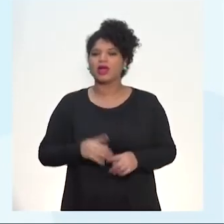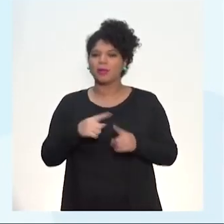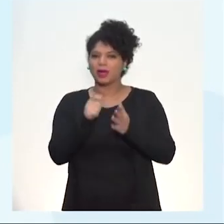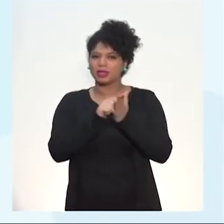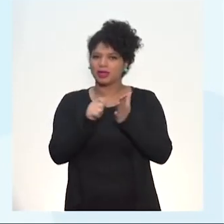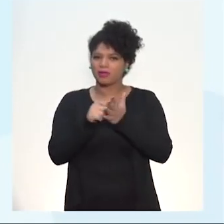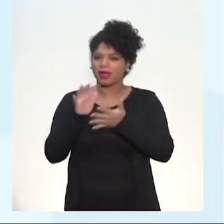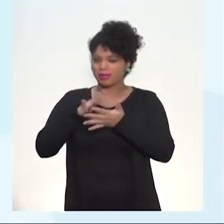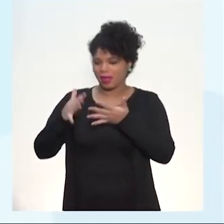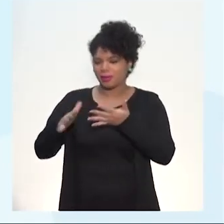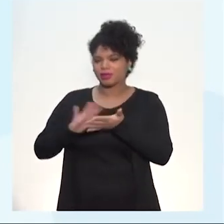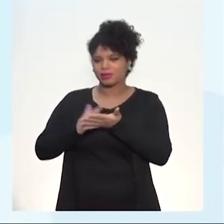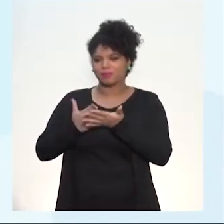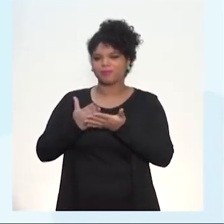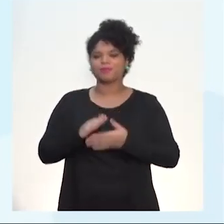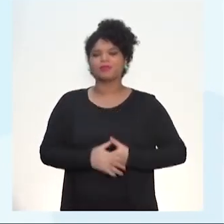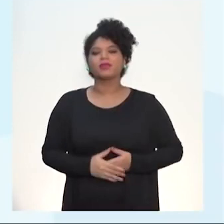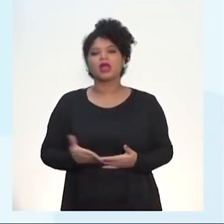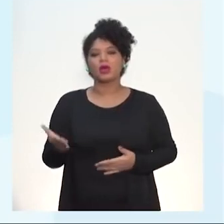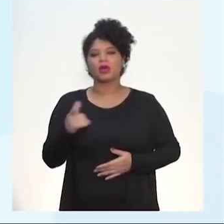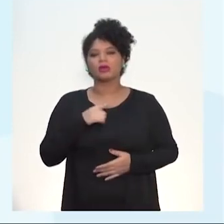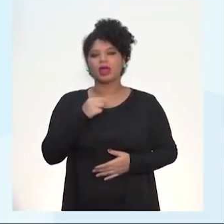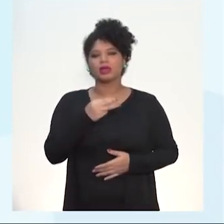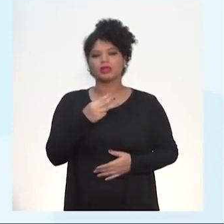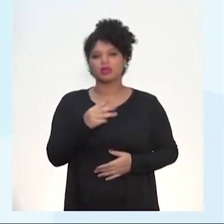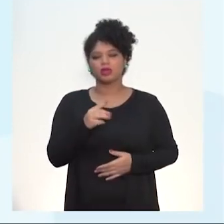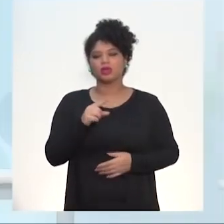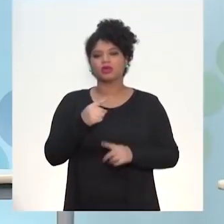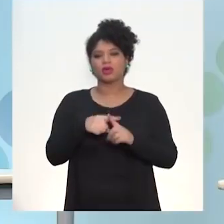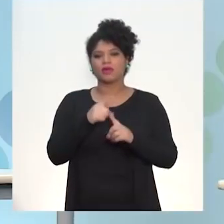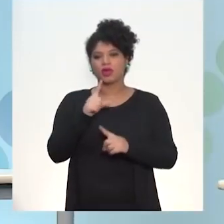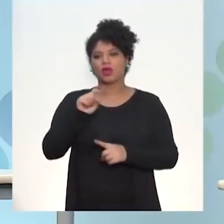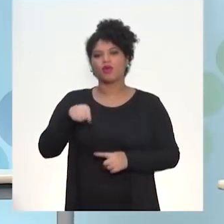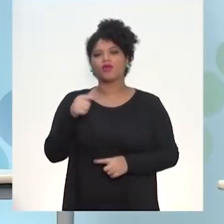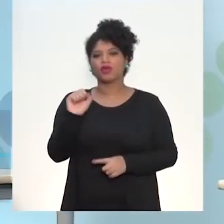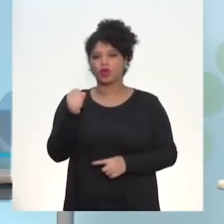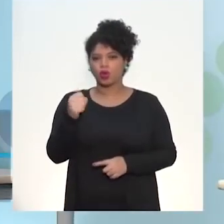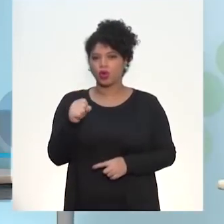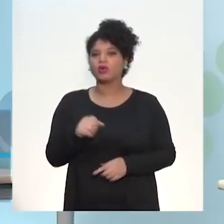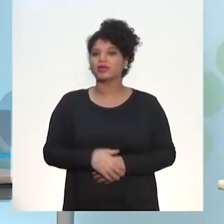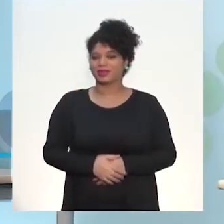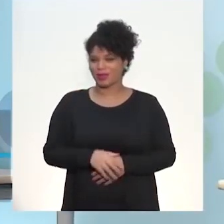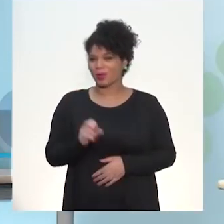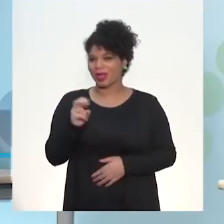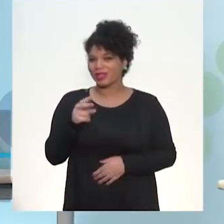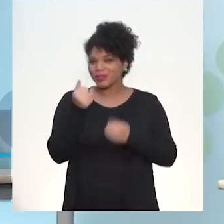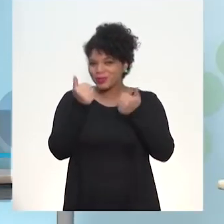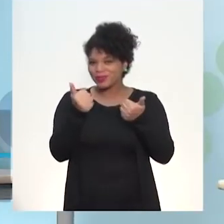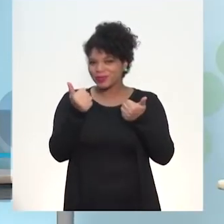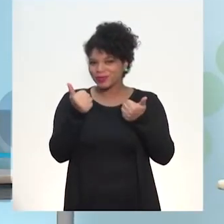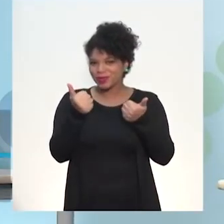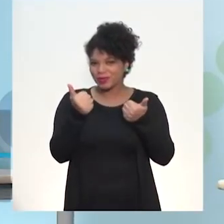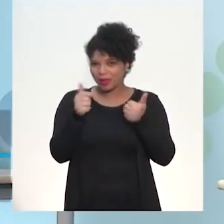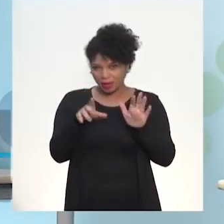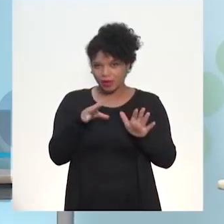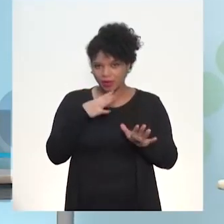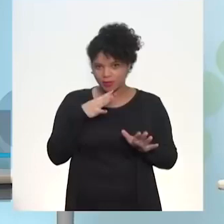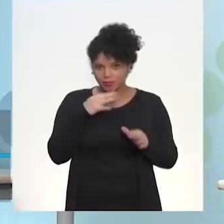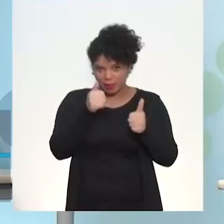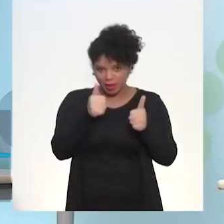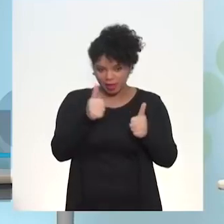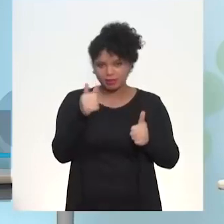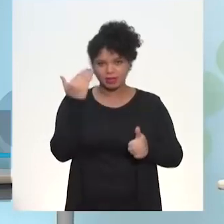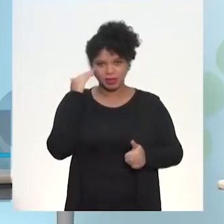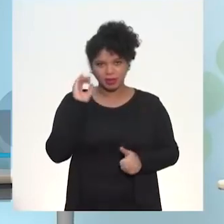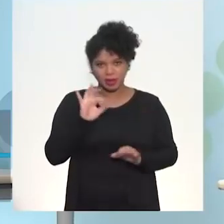do Libras, desculpa aí. Então, 32 vezes 1,8 é 57,6 metros cúbicos. Tudo bem a parte de baixo da piscina? Vamos para a